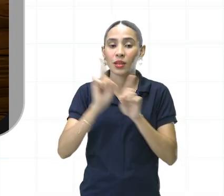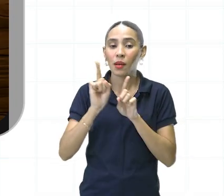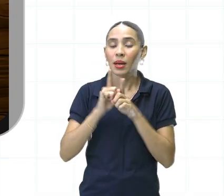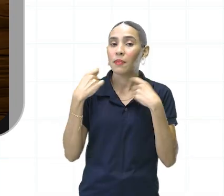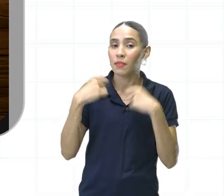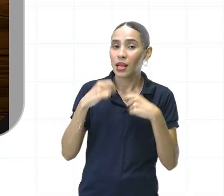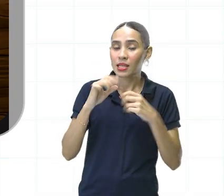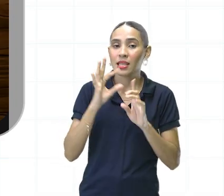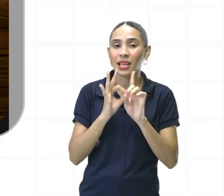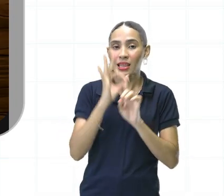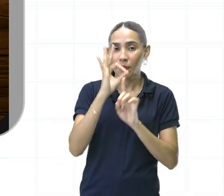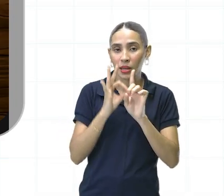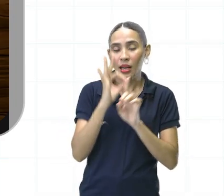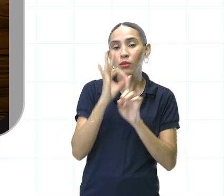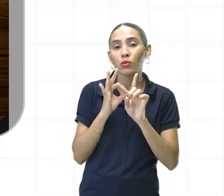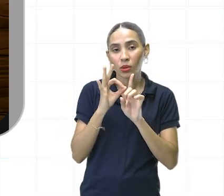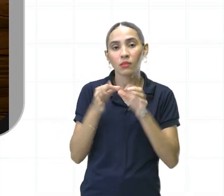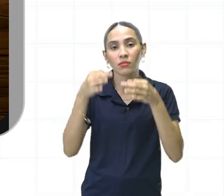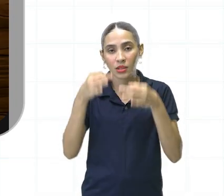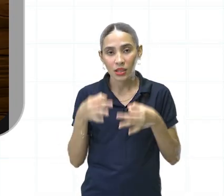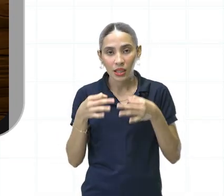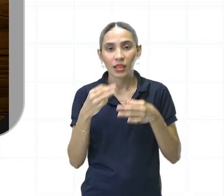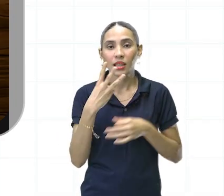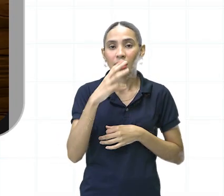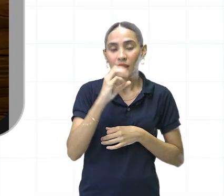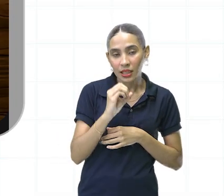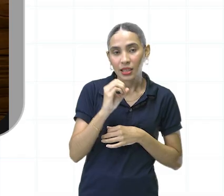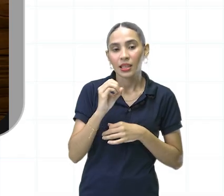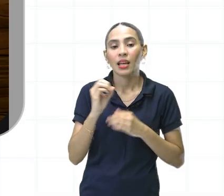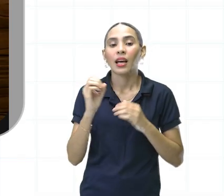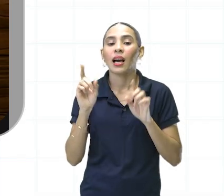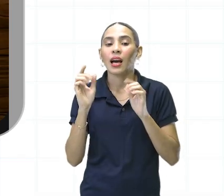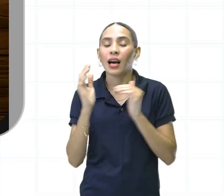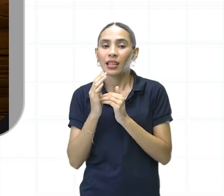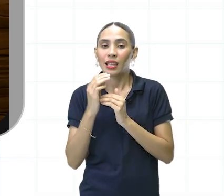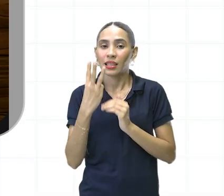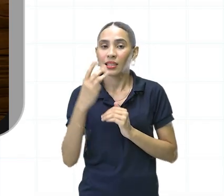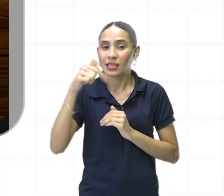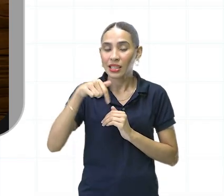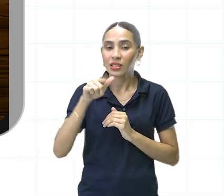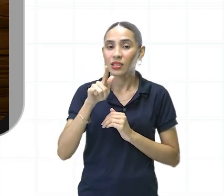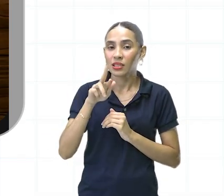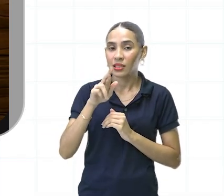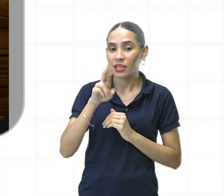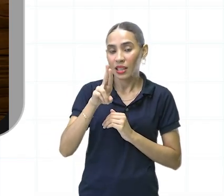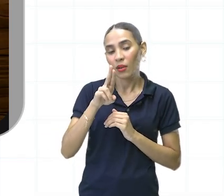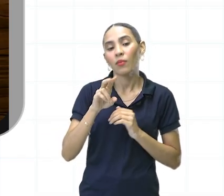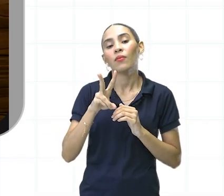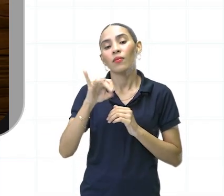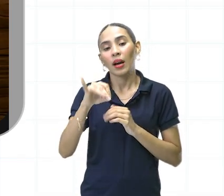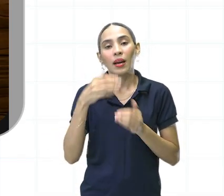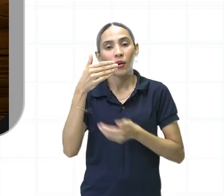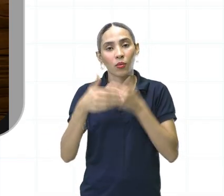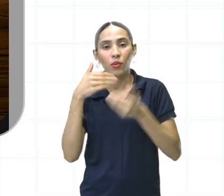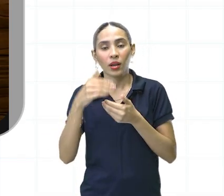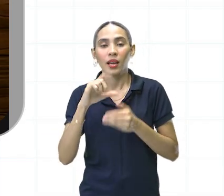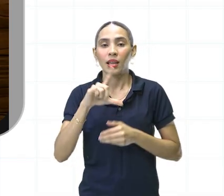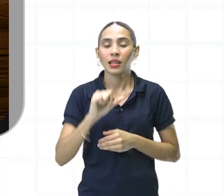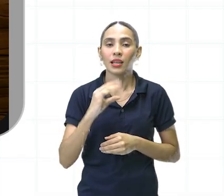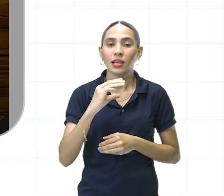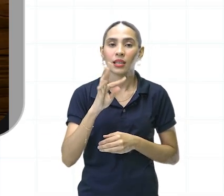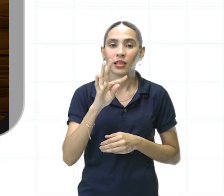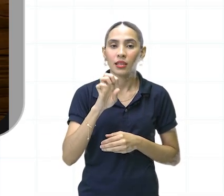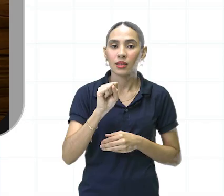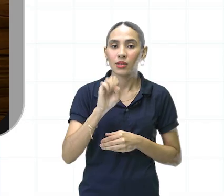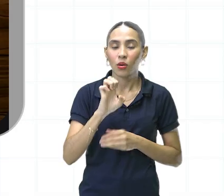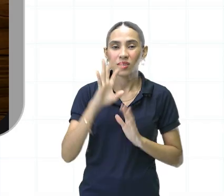ter uma temperatura propícia aí, entre 30 a 37 graus, tá bom? Essa reação vai ocorrer a lactose que está presente do